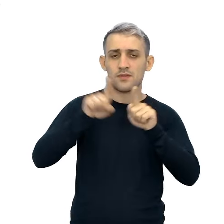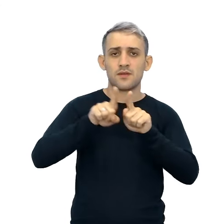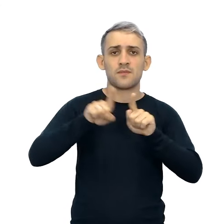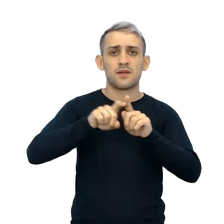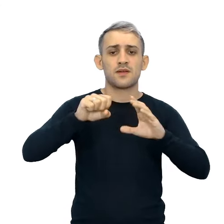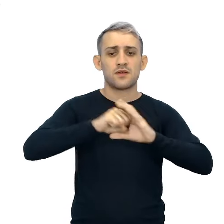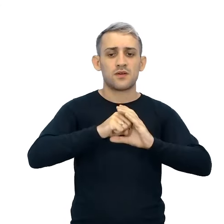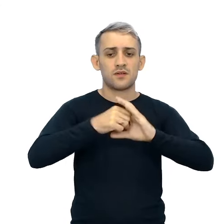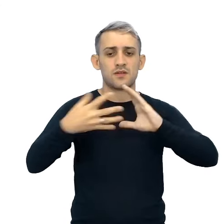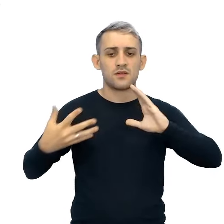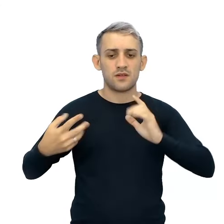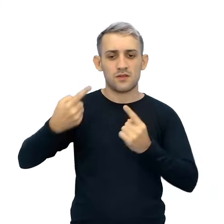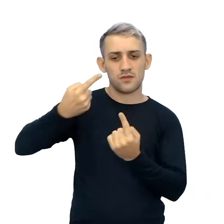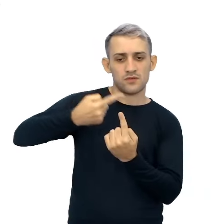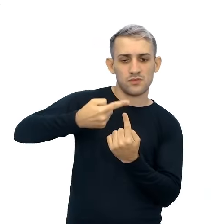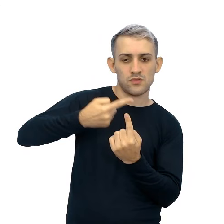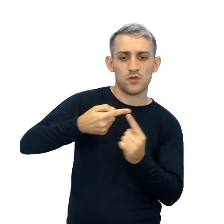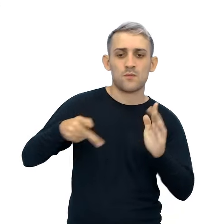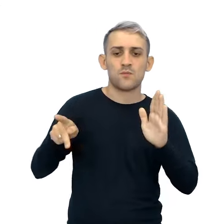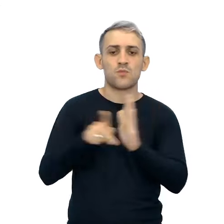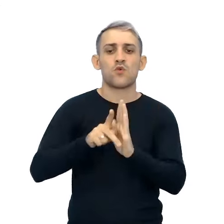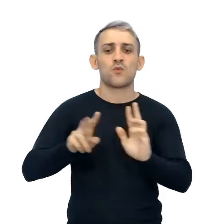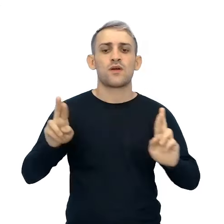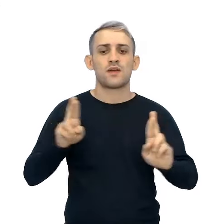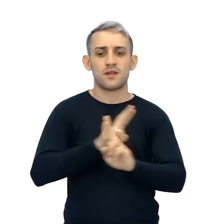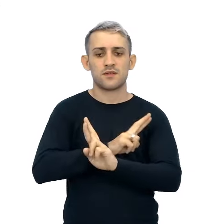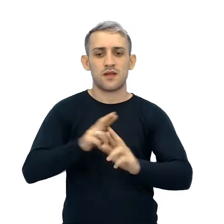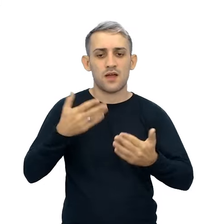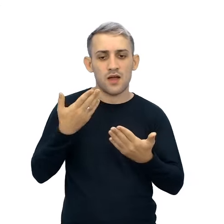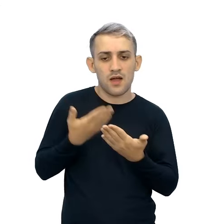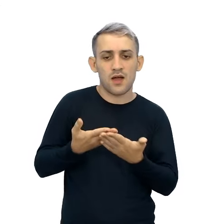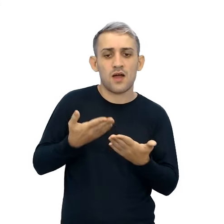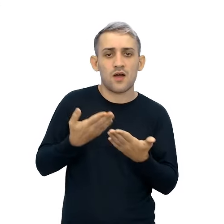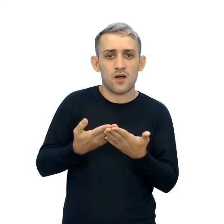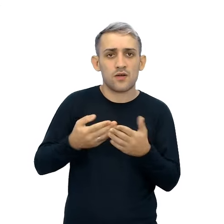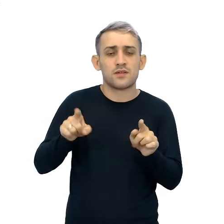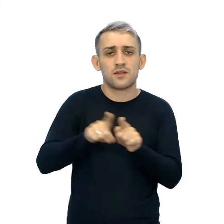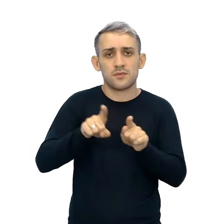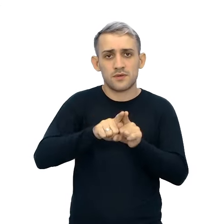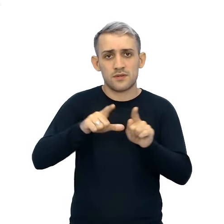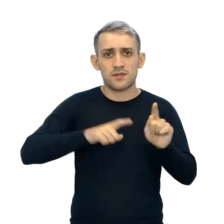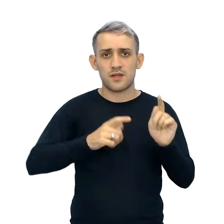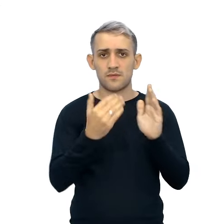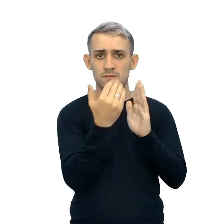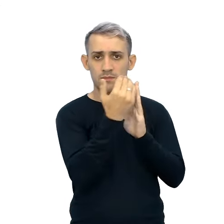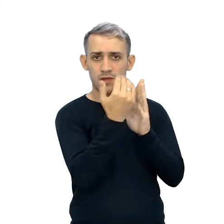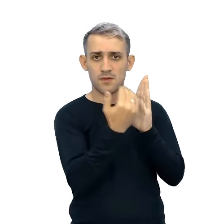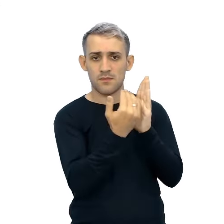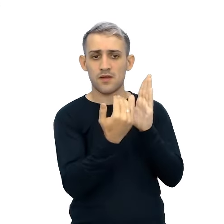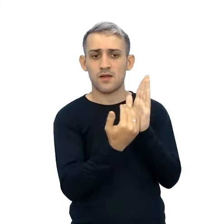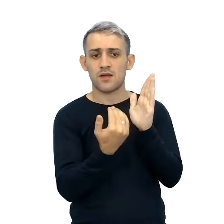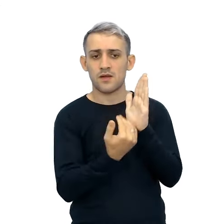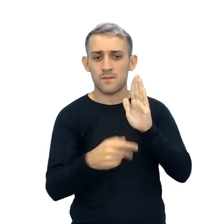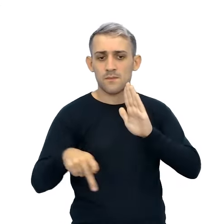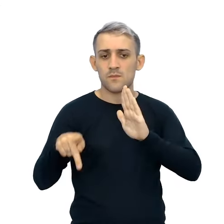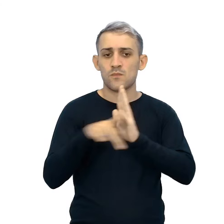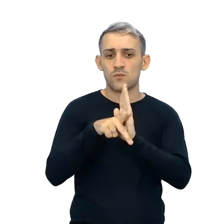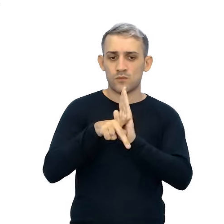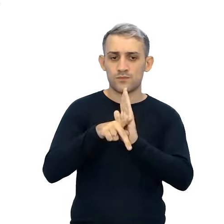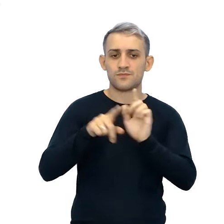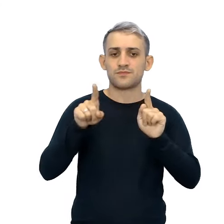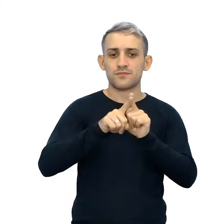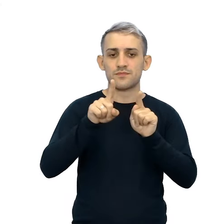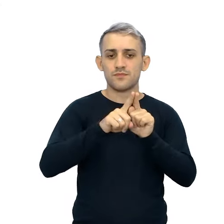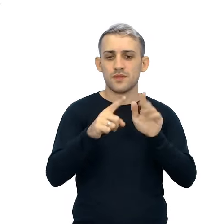aspectos tipológicos relacionados a essa aula se encontram na ordem do expor, apresentação